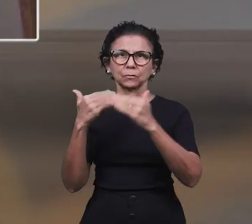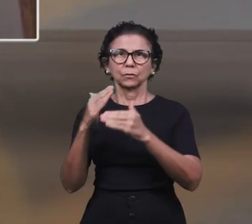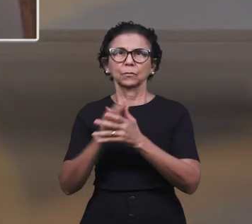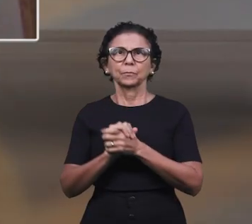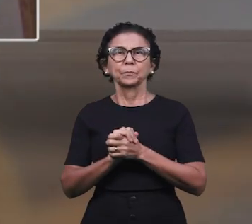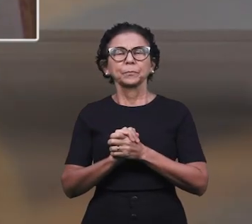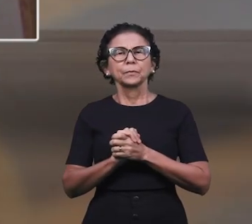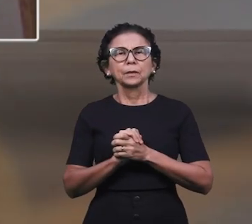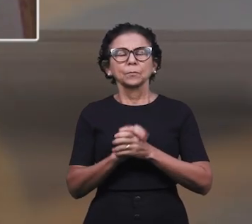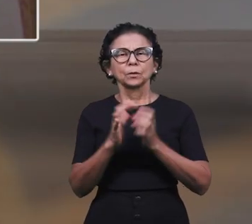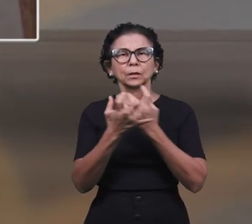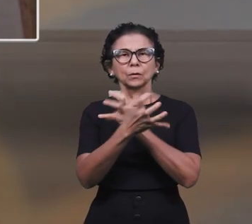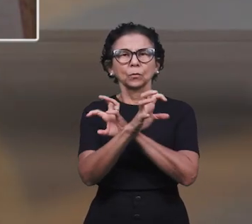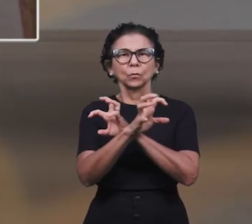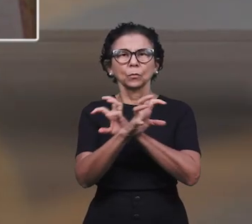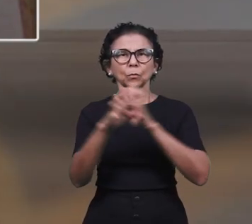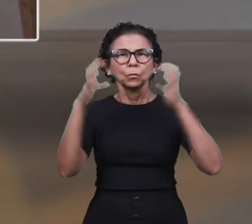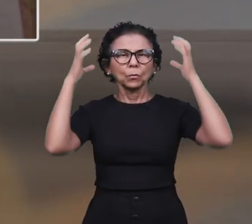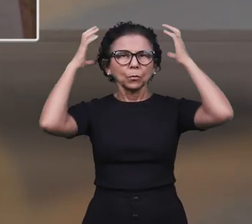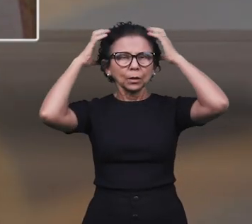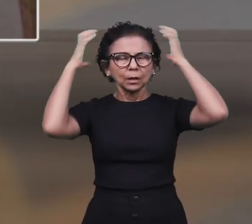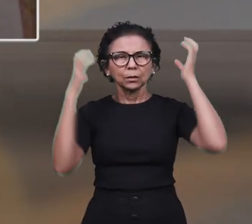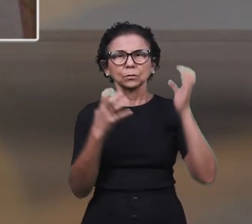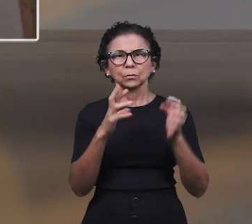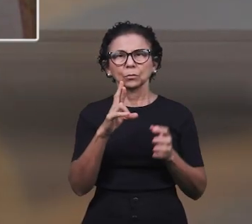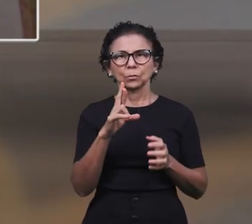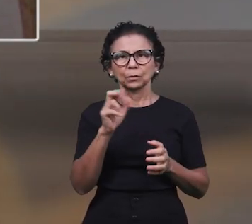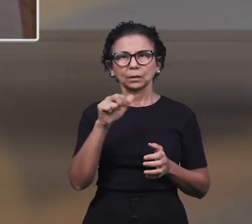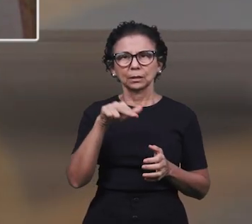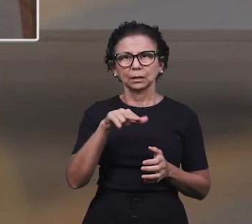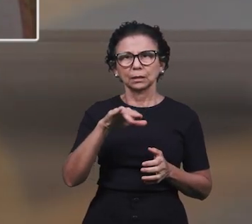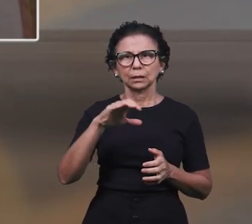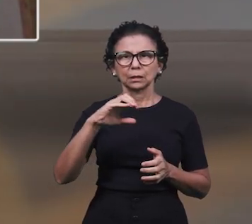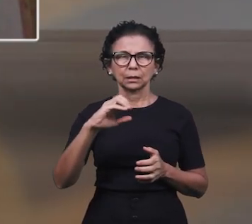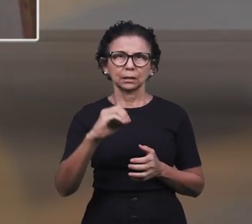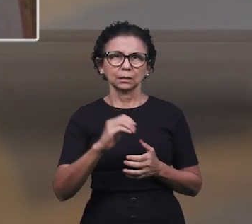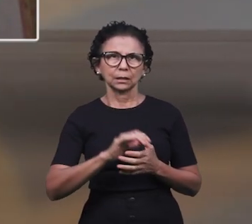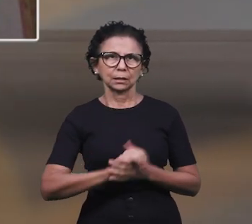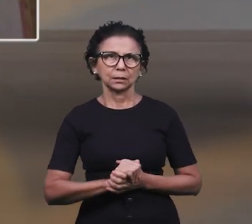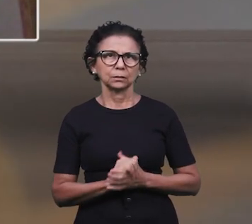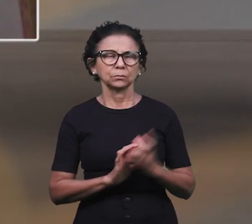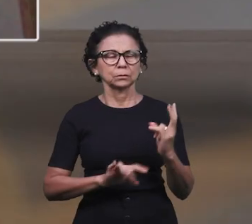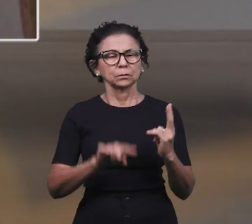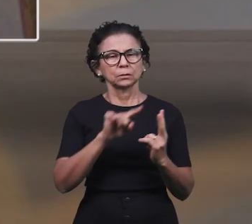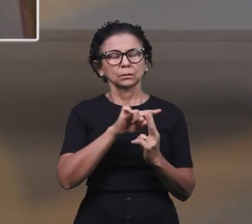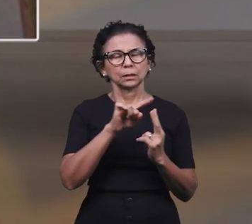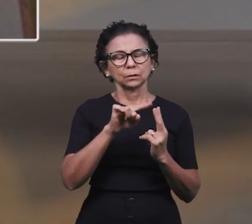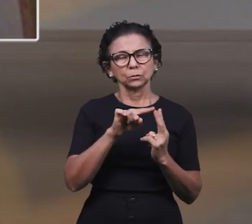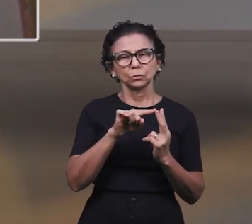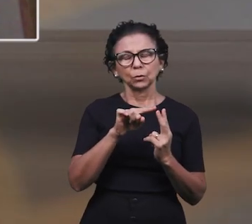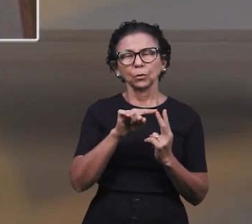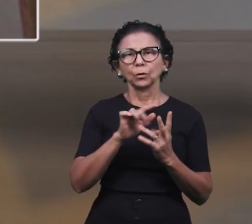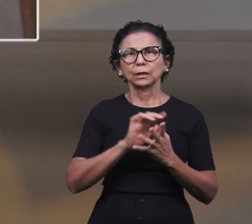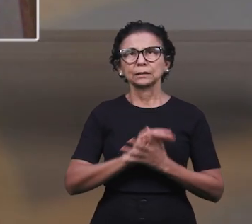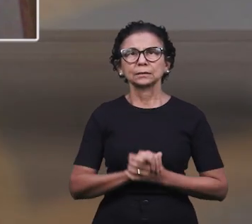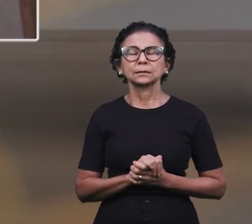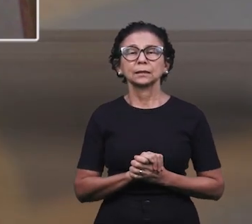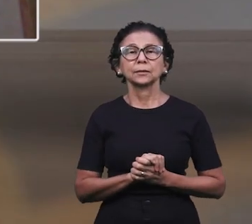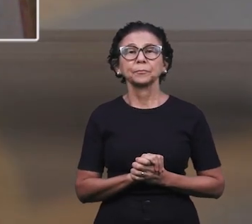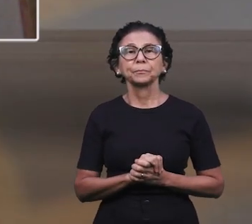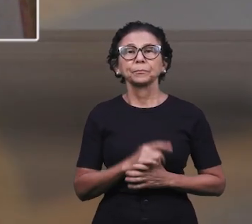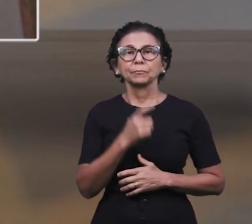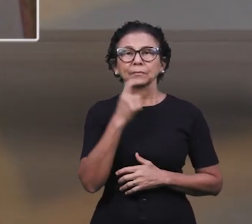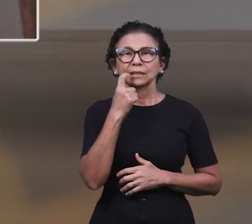crânio ele tem dois aspectos, o crânio encefálico e o crânio visceral. E os dentes são